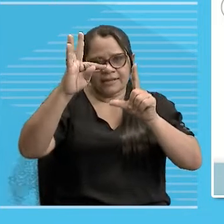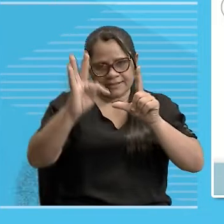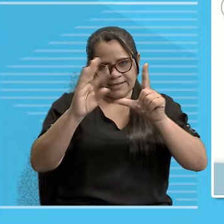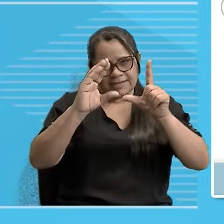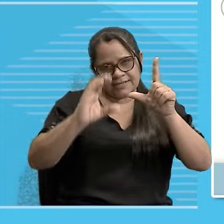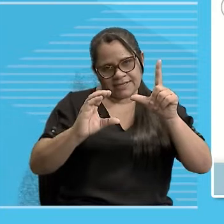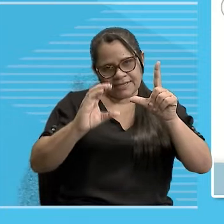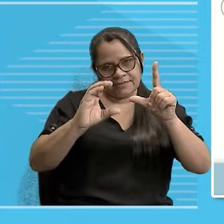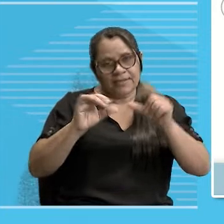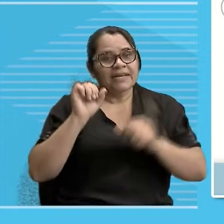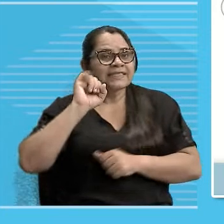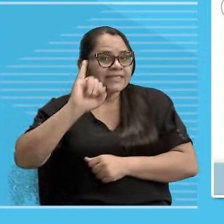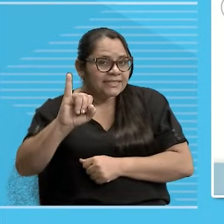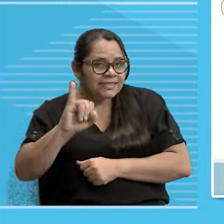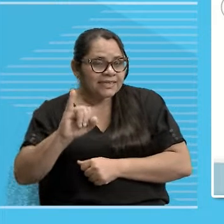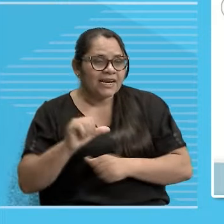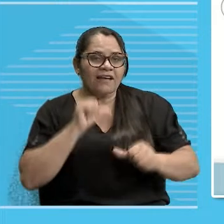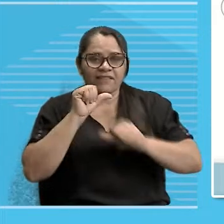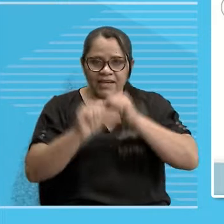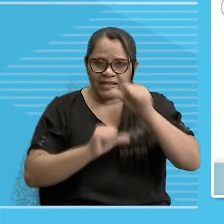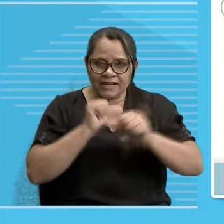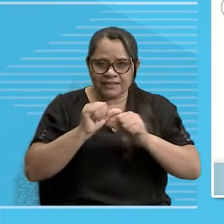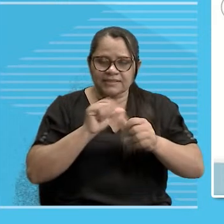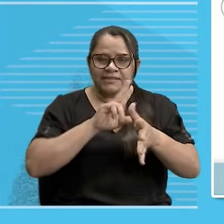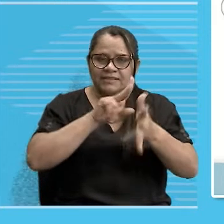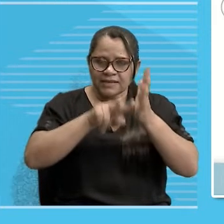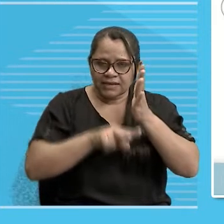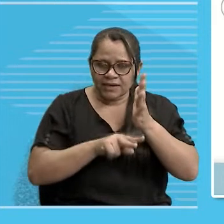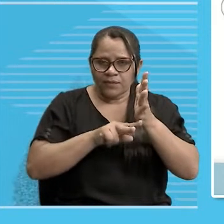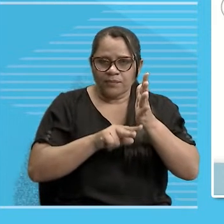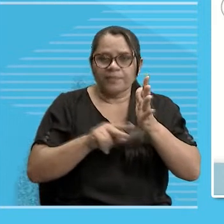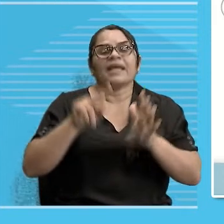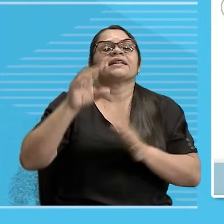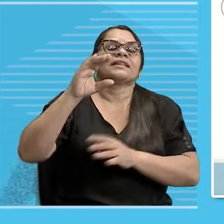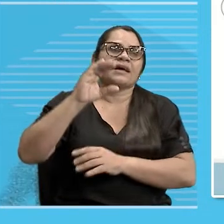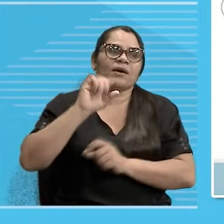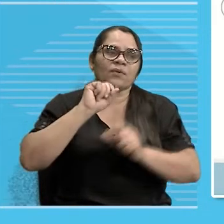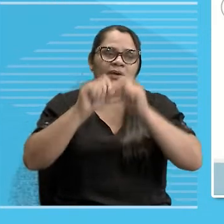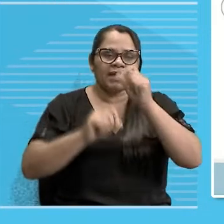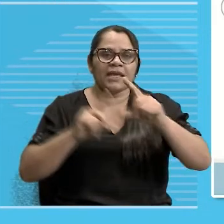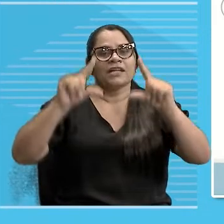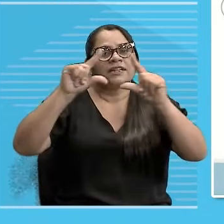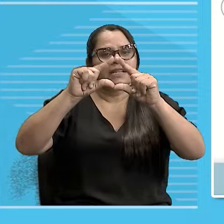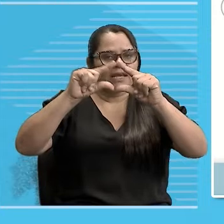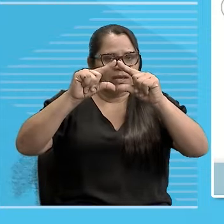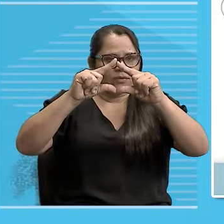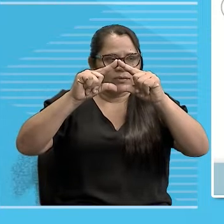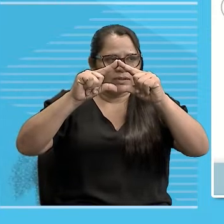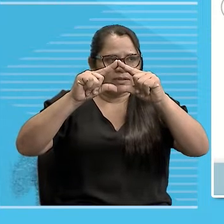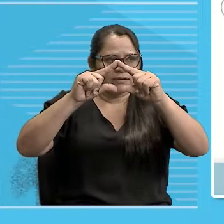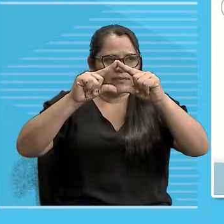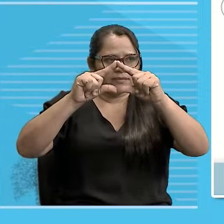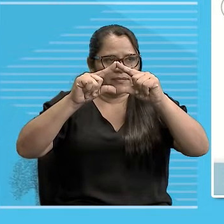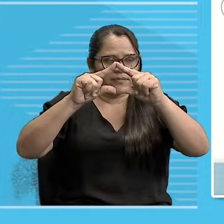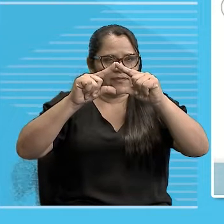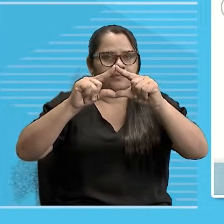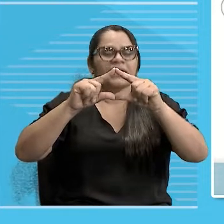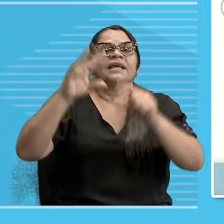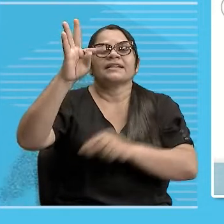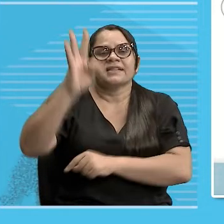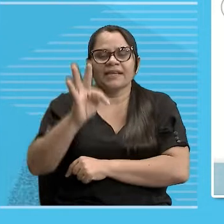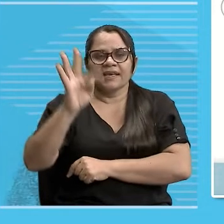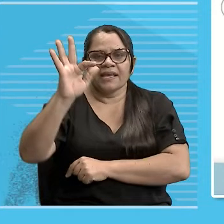Se a variação for na escala Fahrenheit, você vai indicar delta TF.